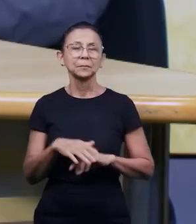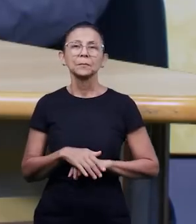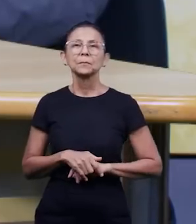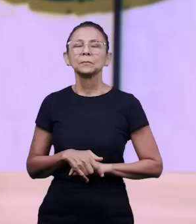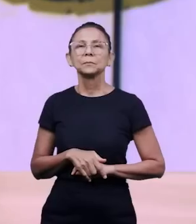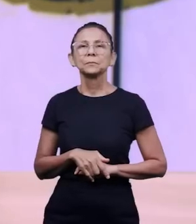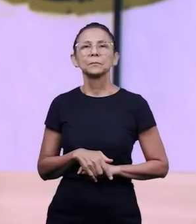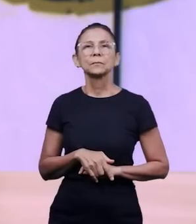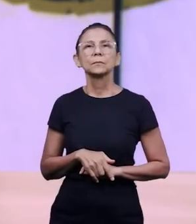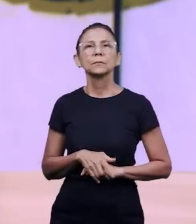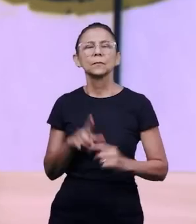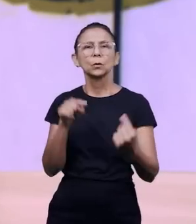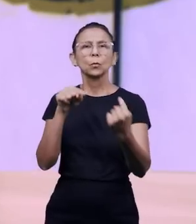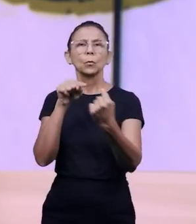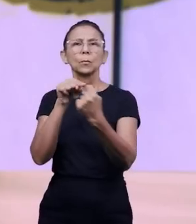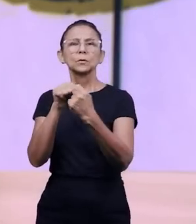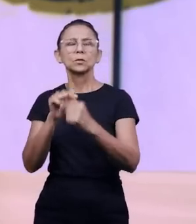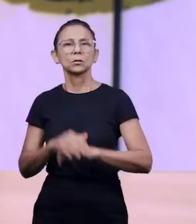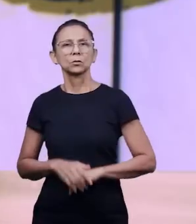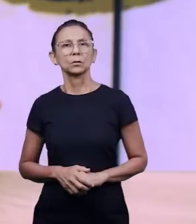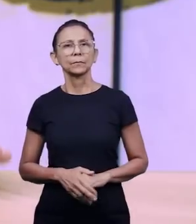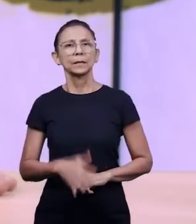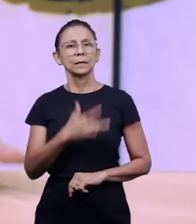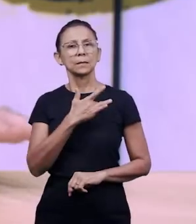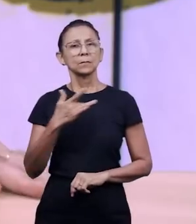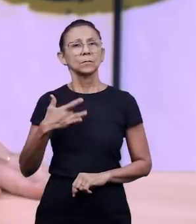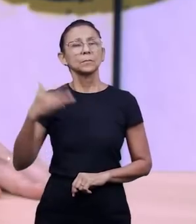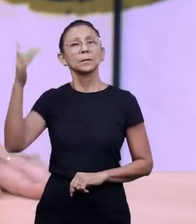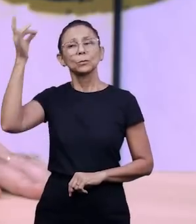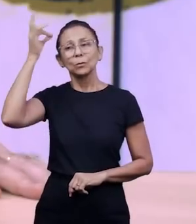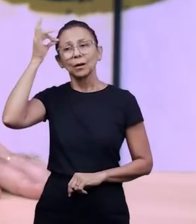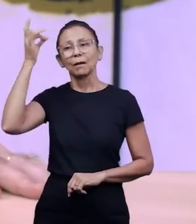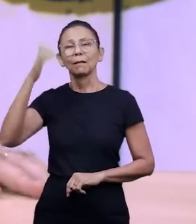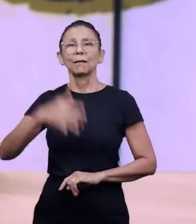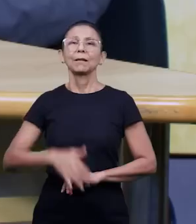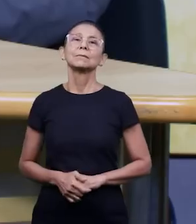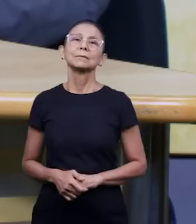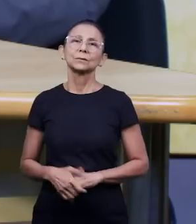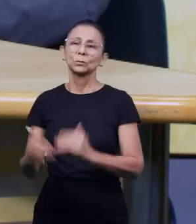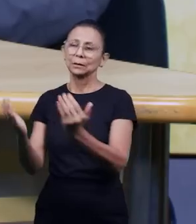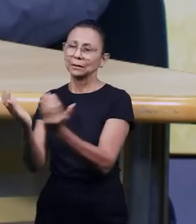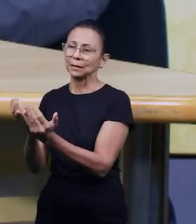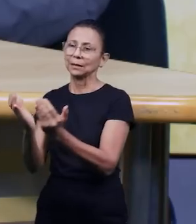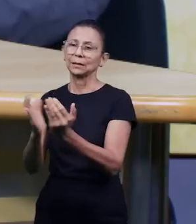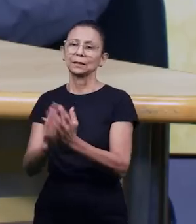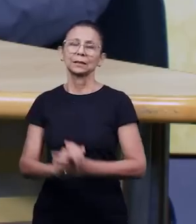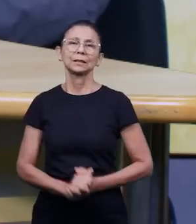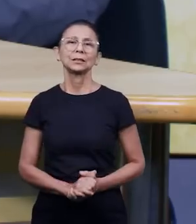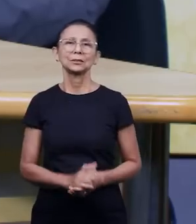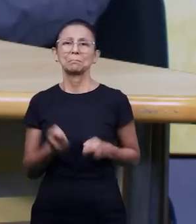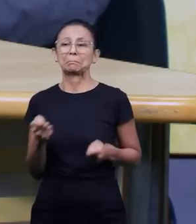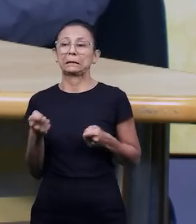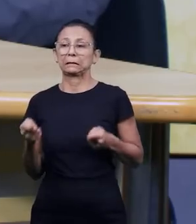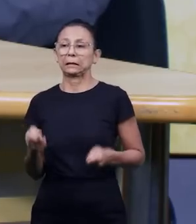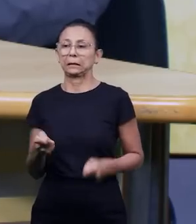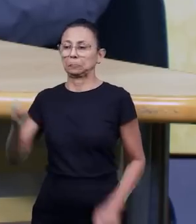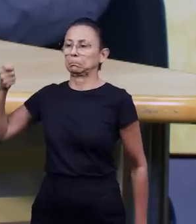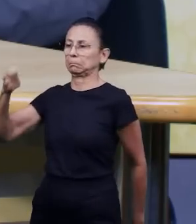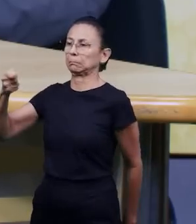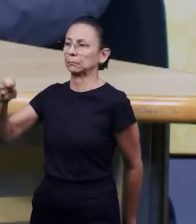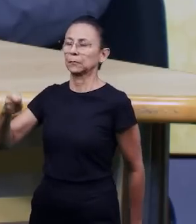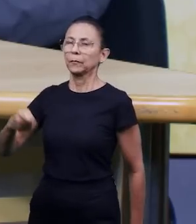essa visão do alto flagelo, entendeu? De que ninguém entende, então, aquilo, gente costuma dizer o seguinte, né? A